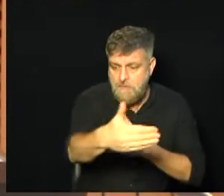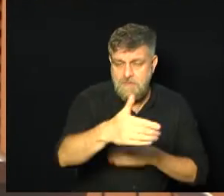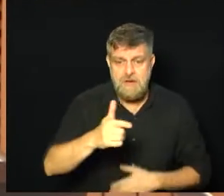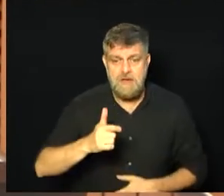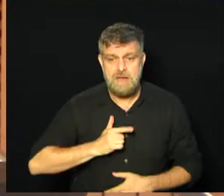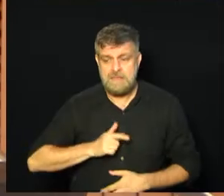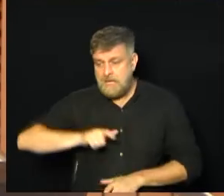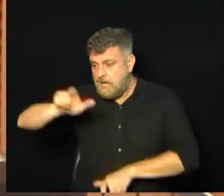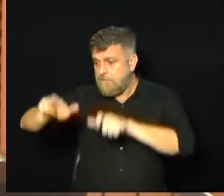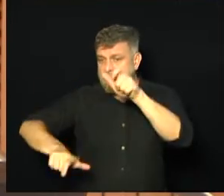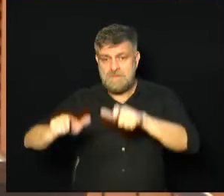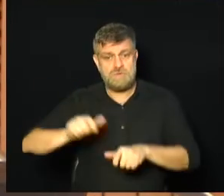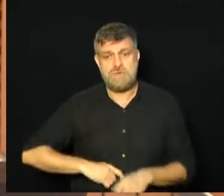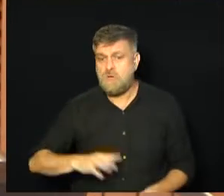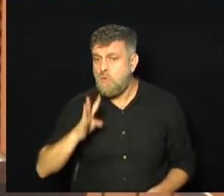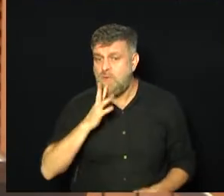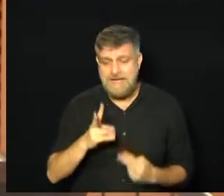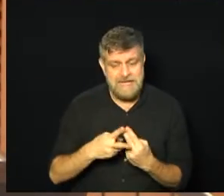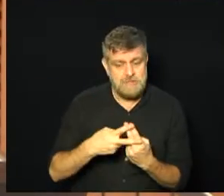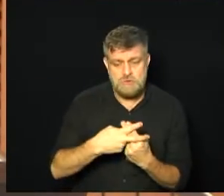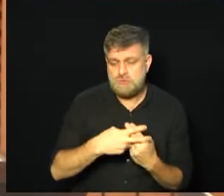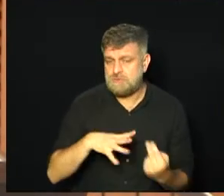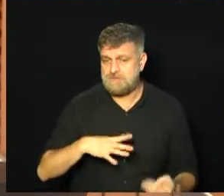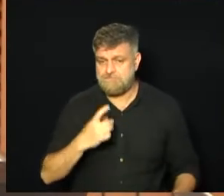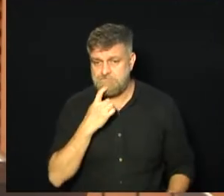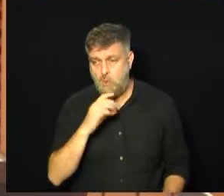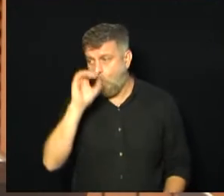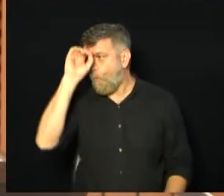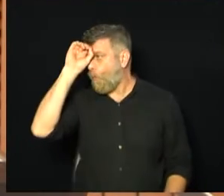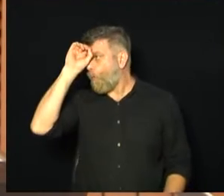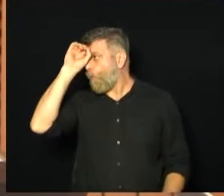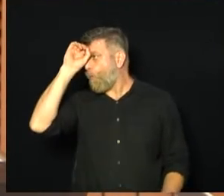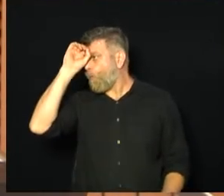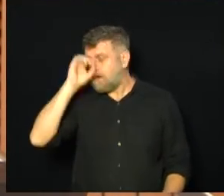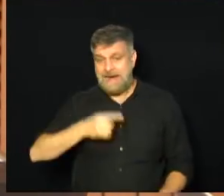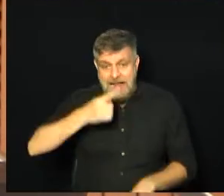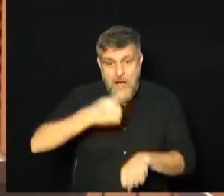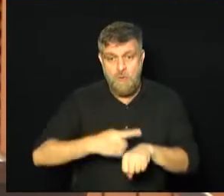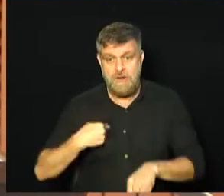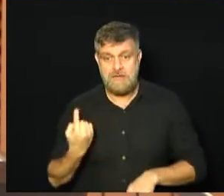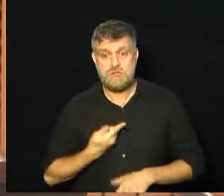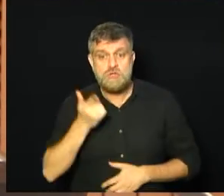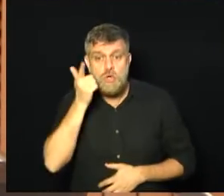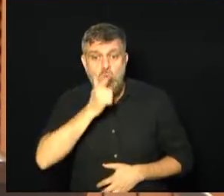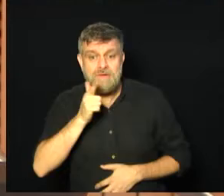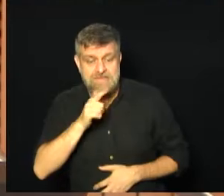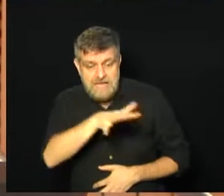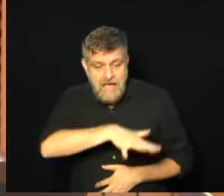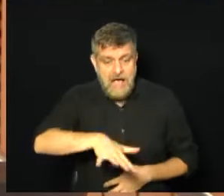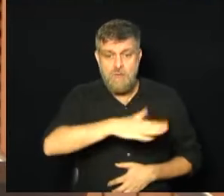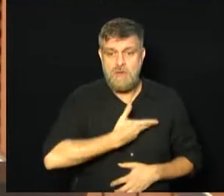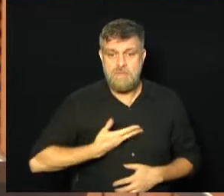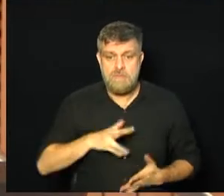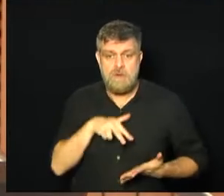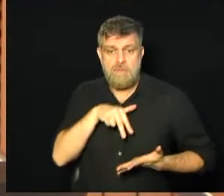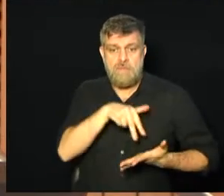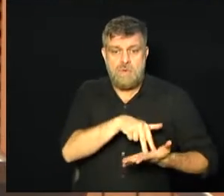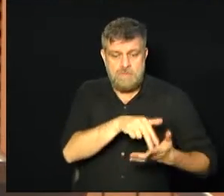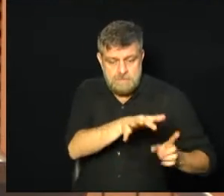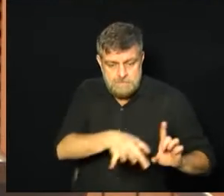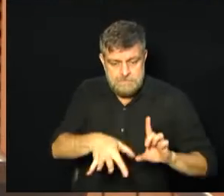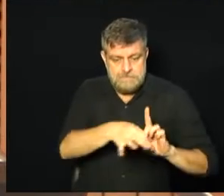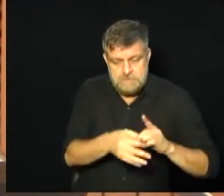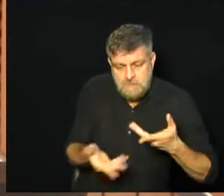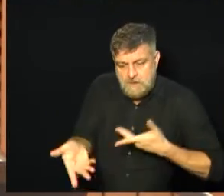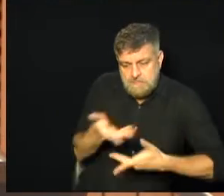não conhece a história do SUS em Campinas. Né? E acho que assim, é o momento da gente conseguir os espaços, ter esses espaços para fazer